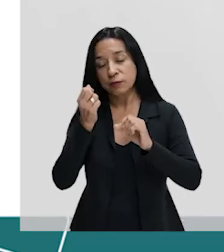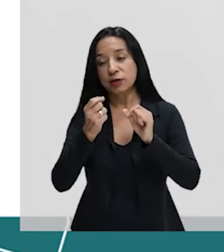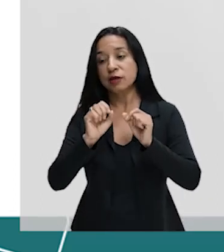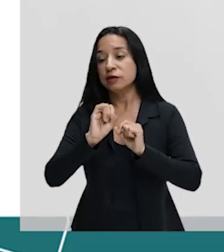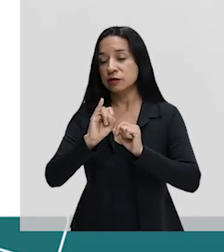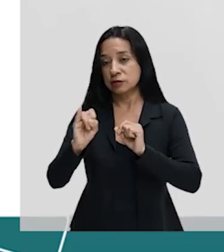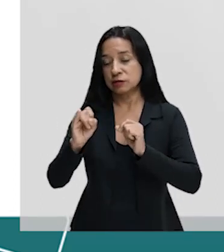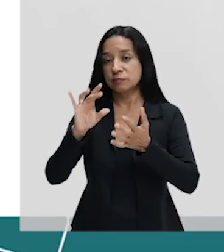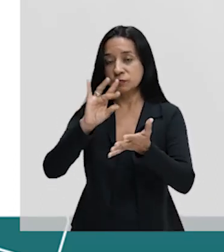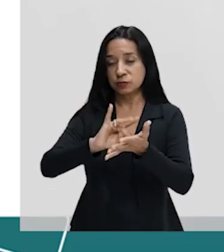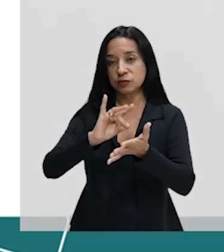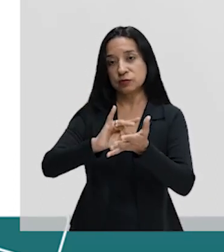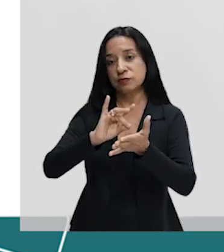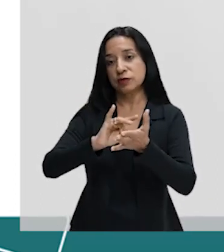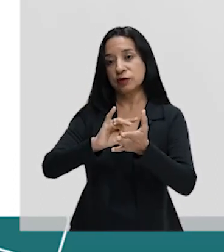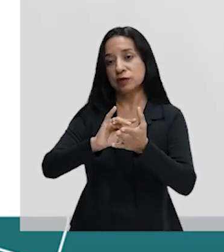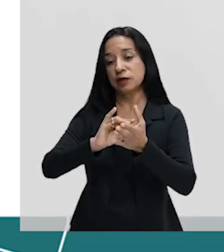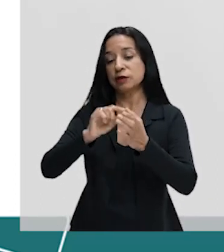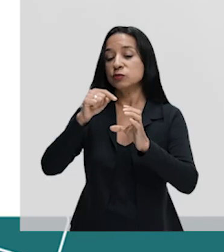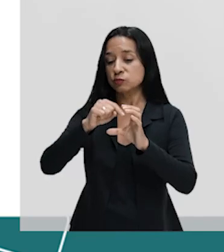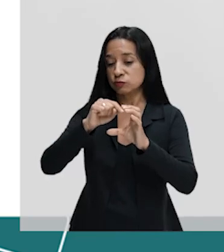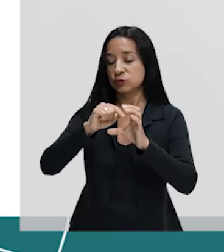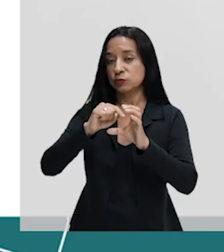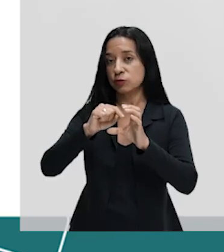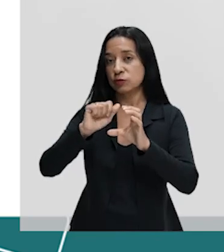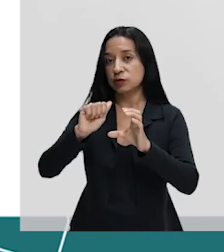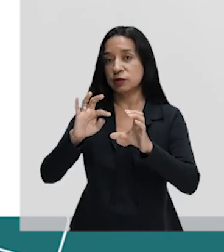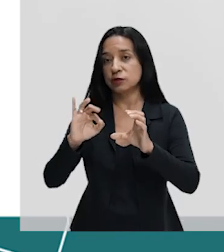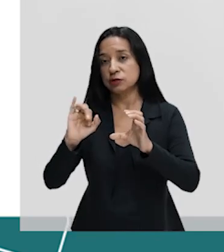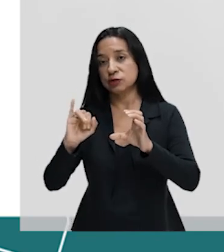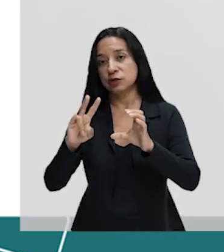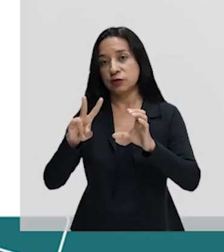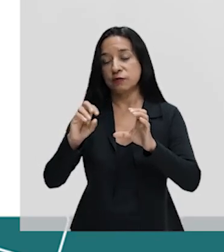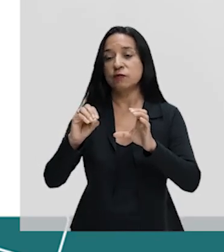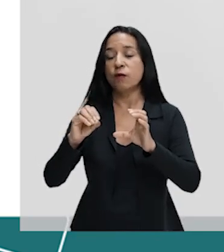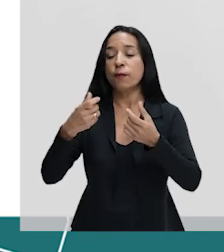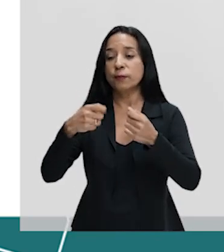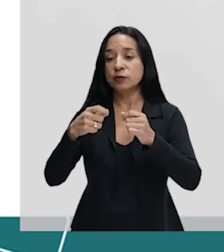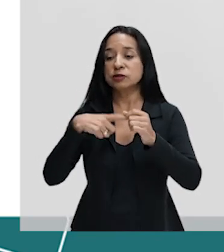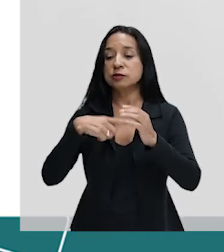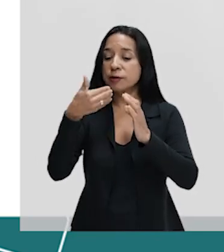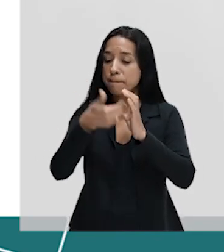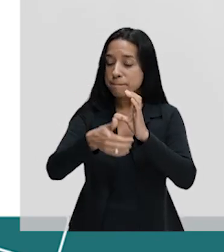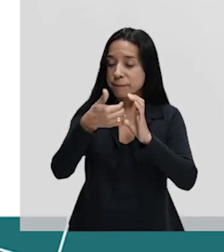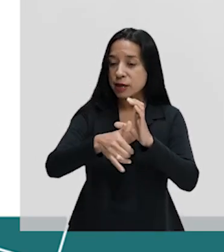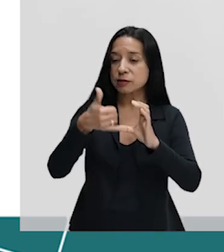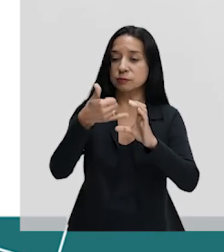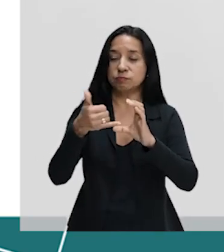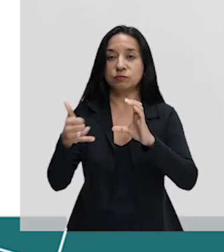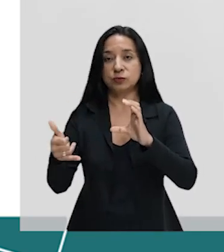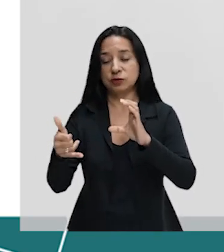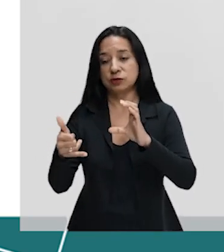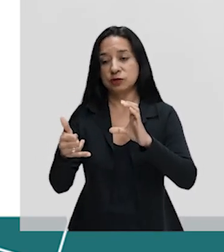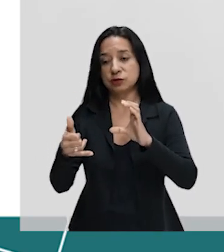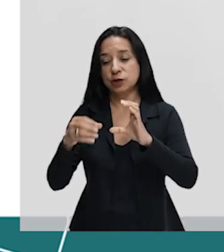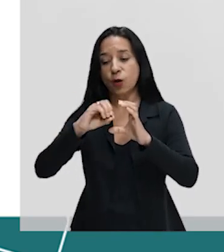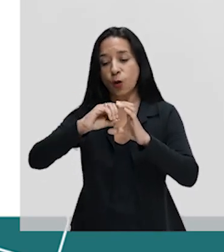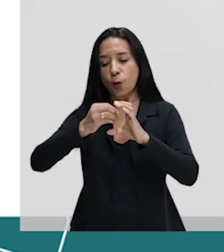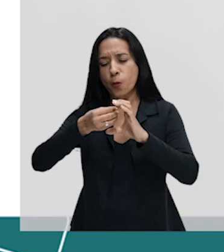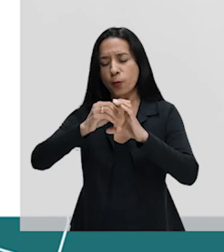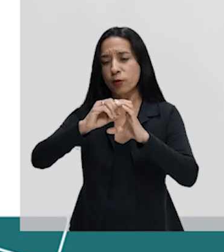transporte ele é ativo? Bem, tem que ter gasto de energia, ou seja, tem que gastar uma